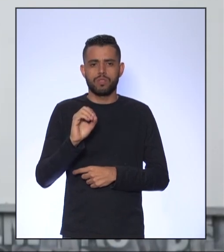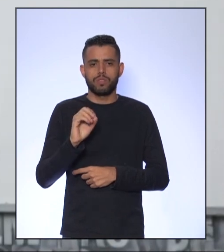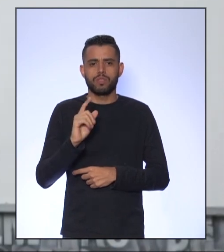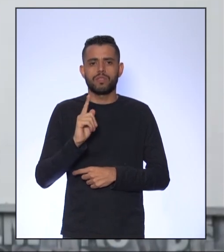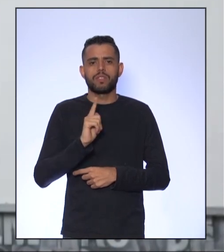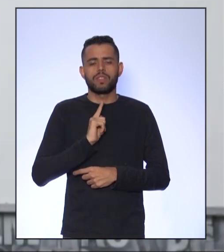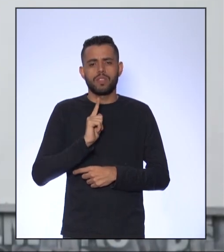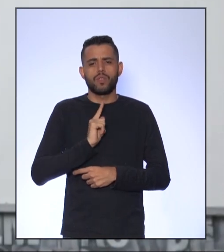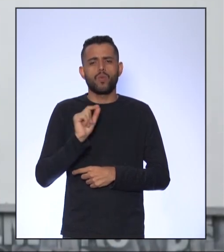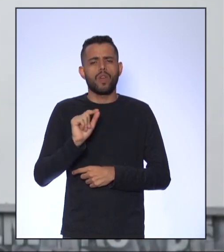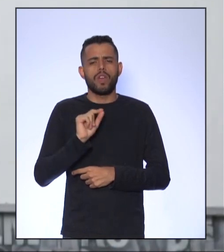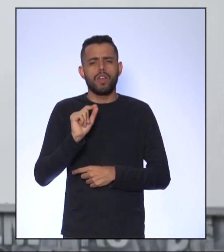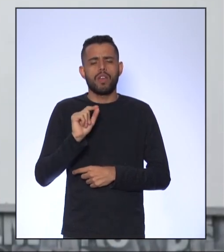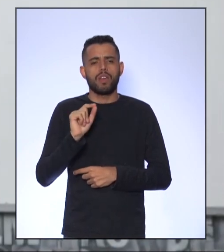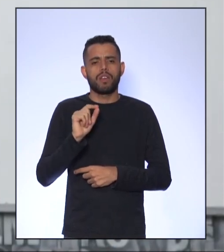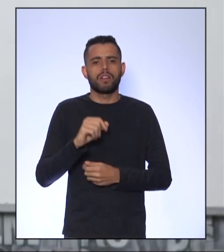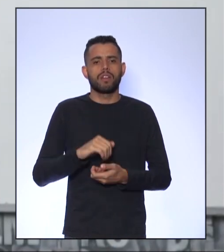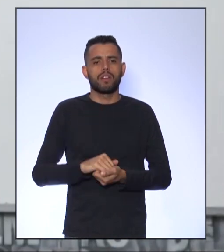razão